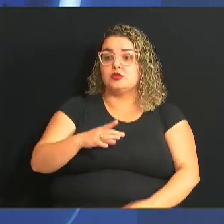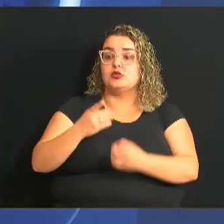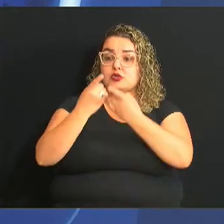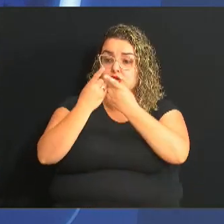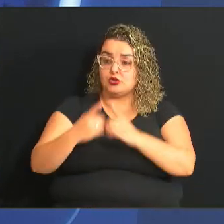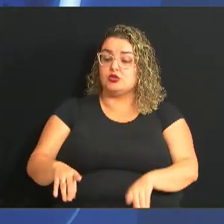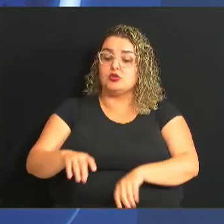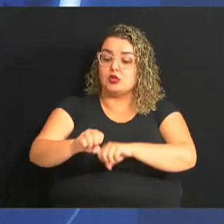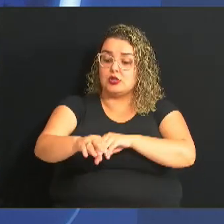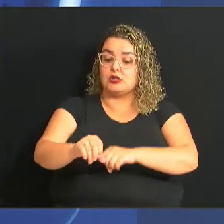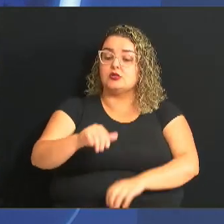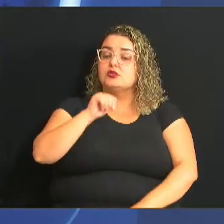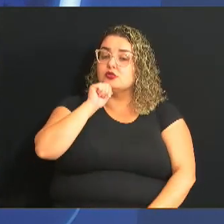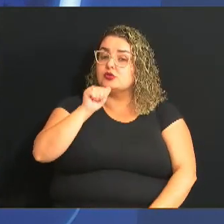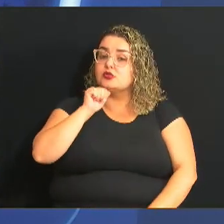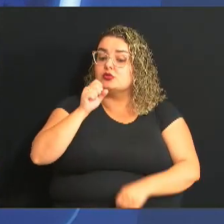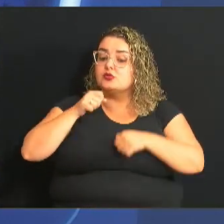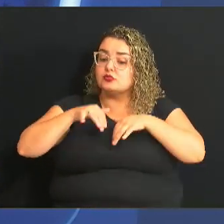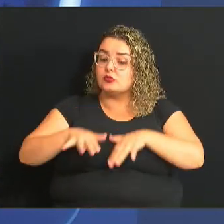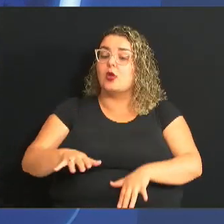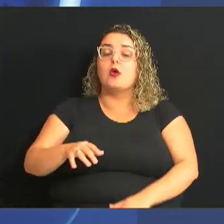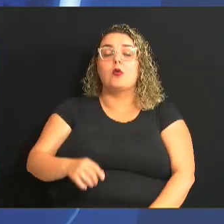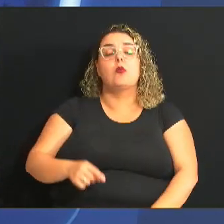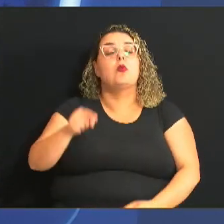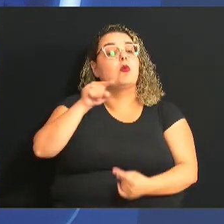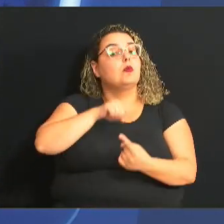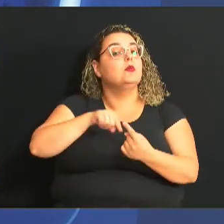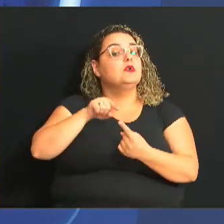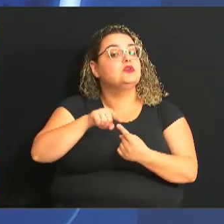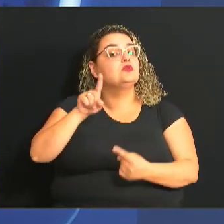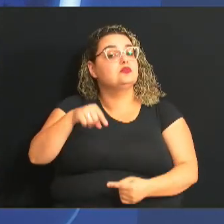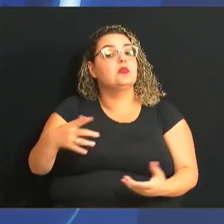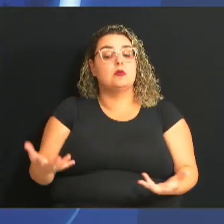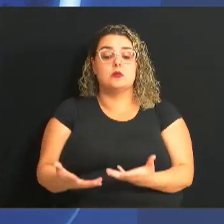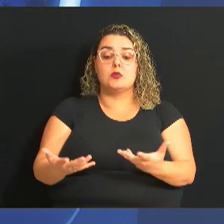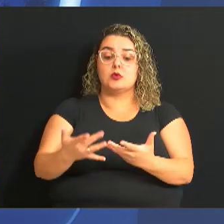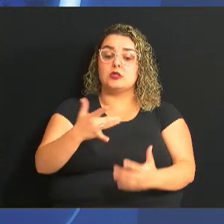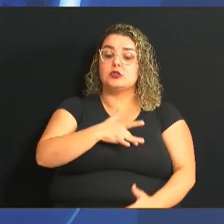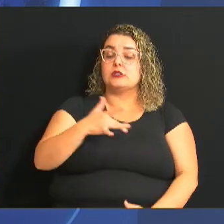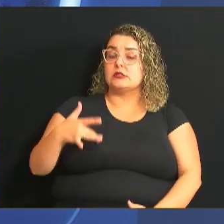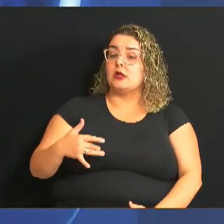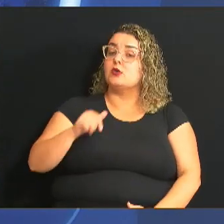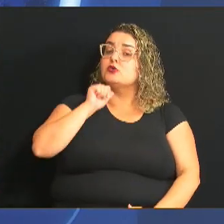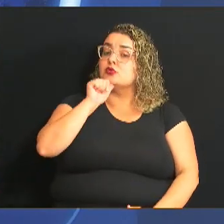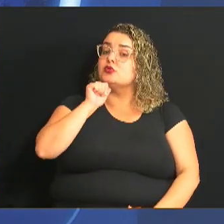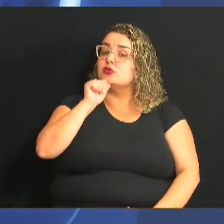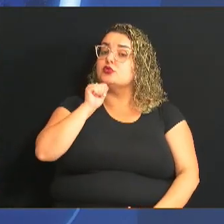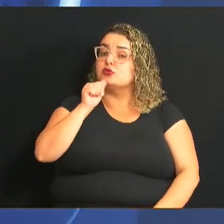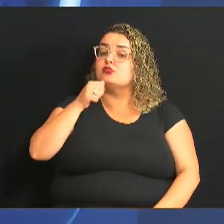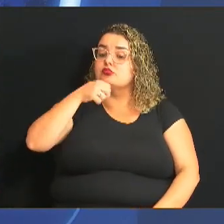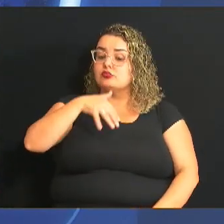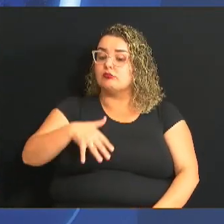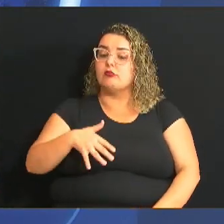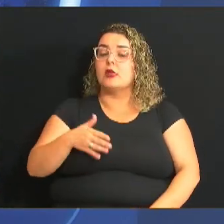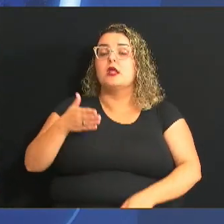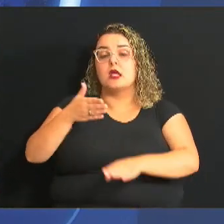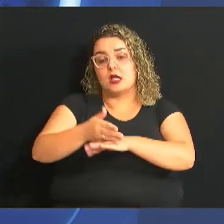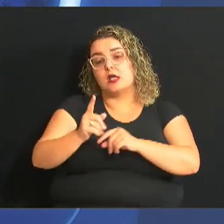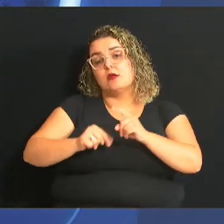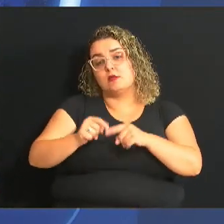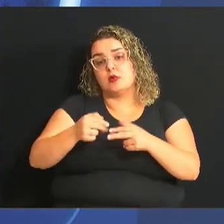Educação Menstrual. O objetivo é promover informações sobre a saúde menstrual e o acesso a insumos, tais